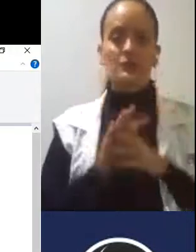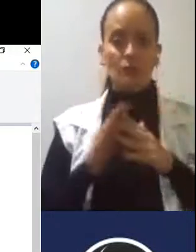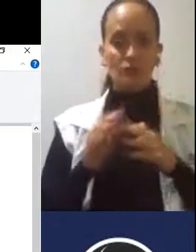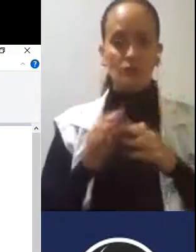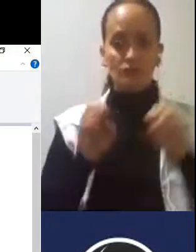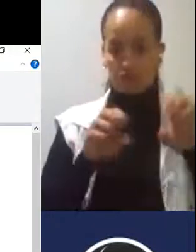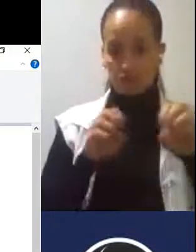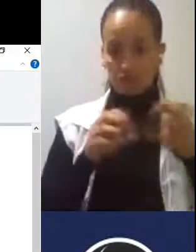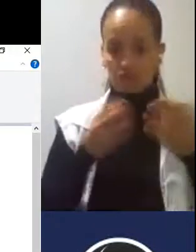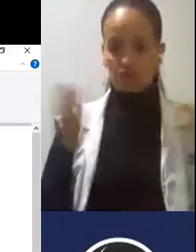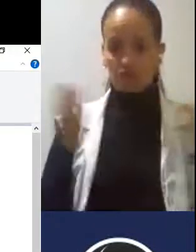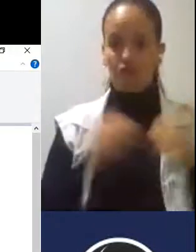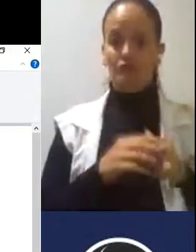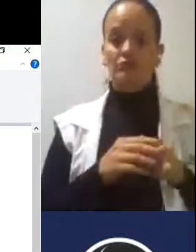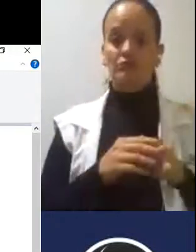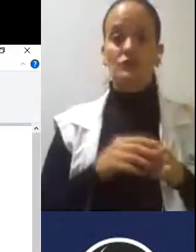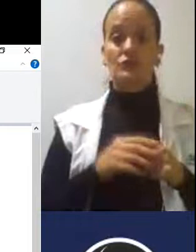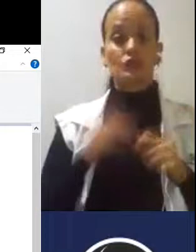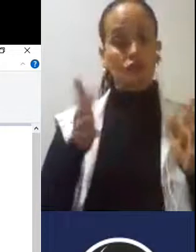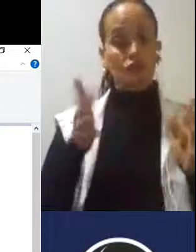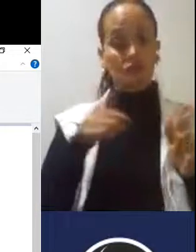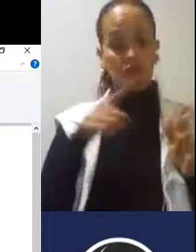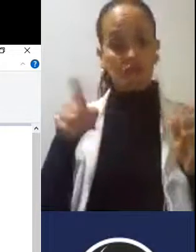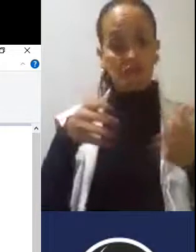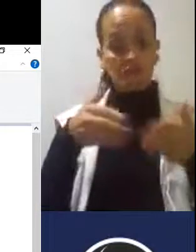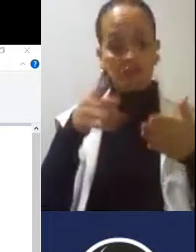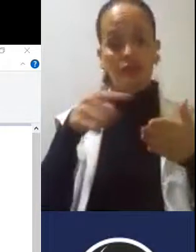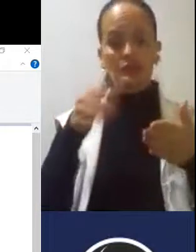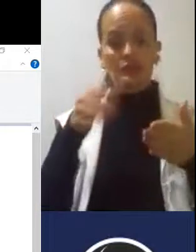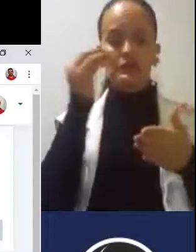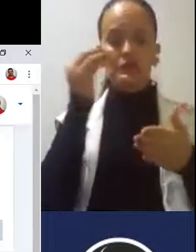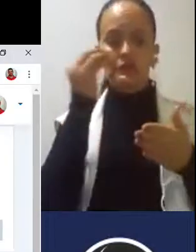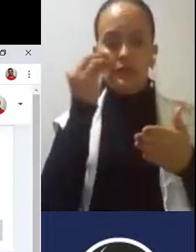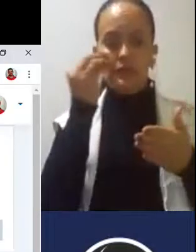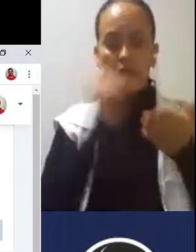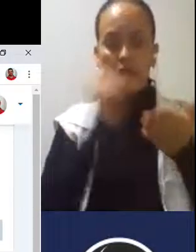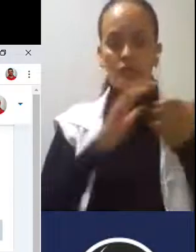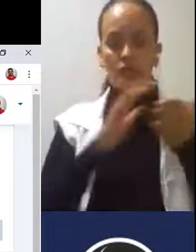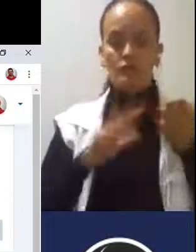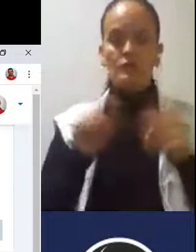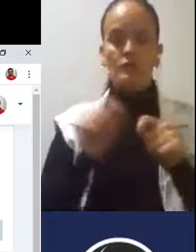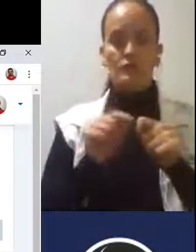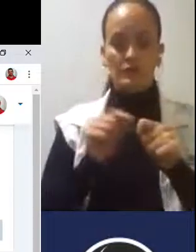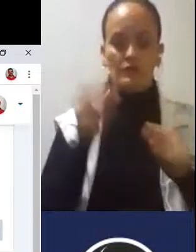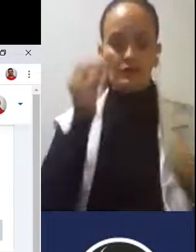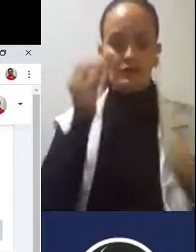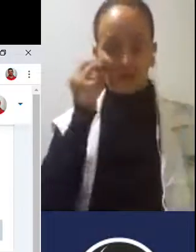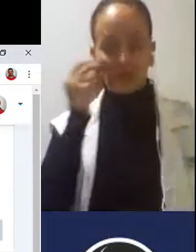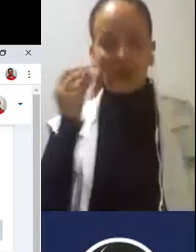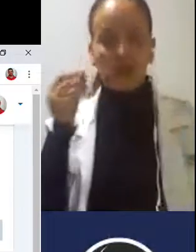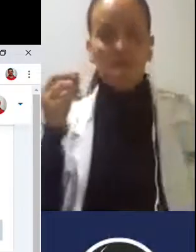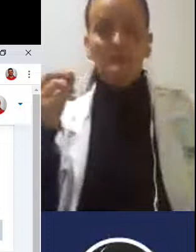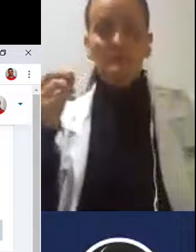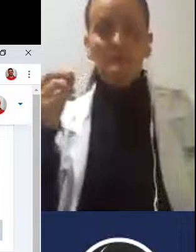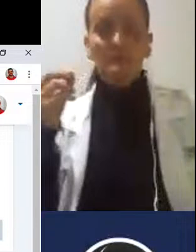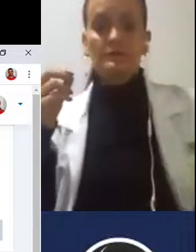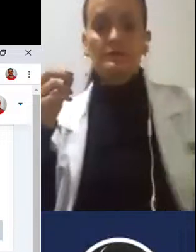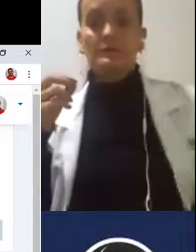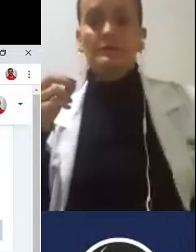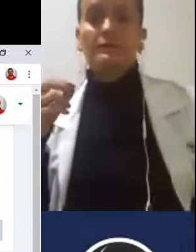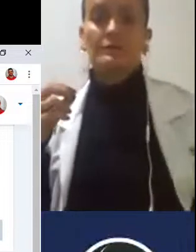já peço para vocês tentarem adiantar, né? Porque aqui no livro texto, essa parte, vou verificar aqui em qual capítulo que está. Só